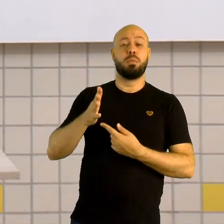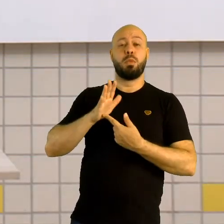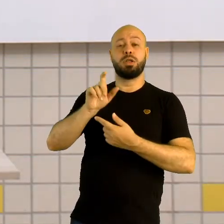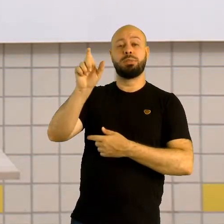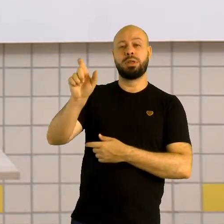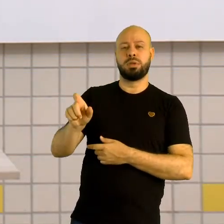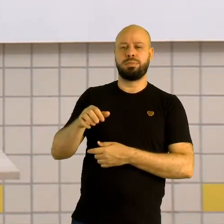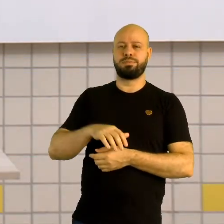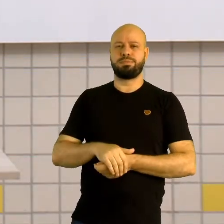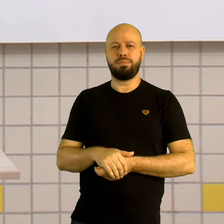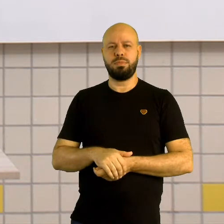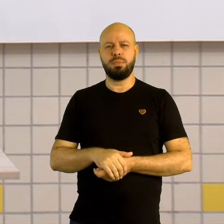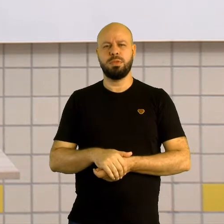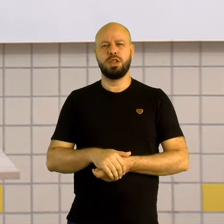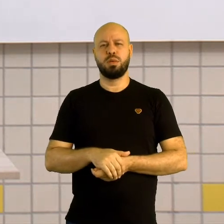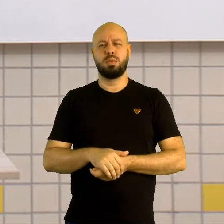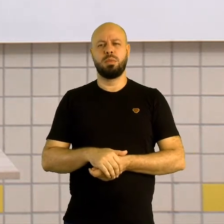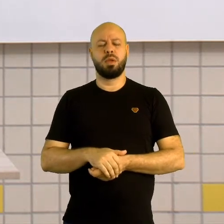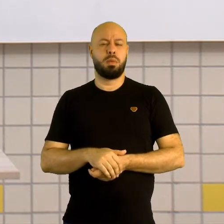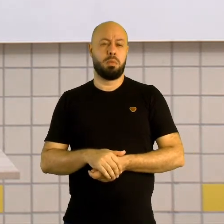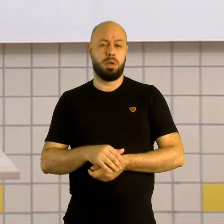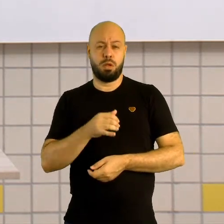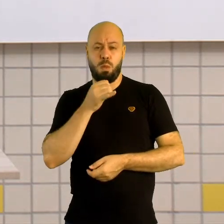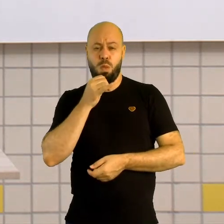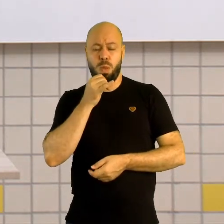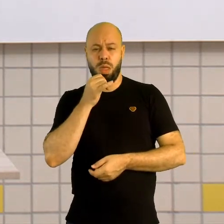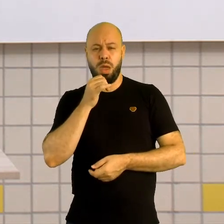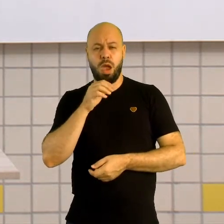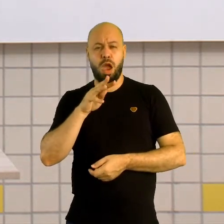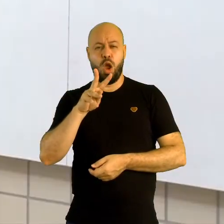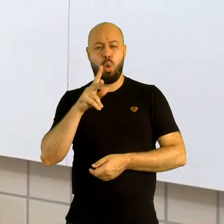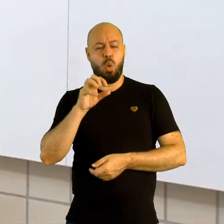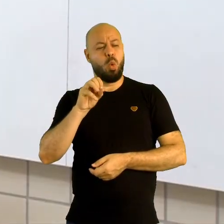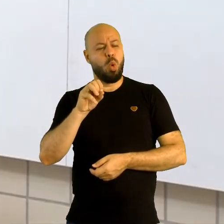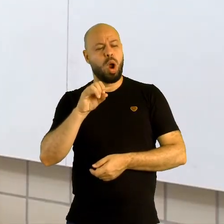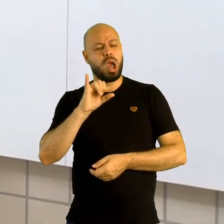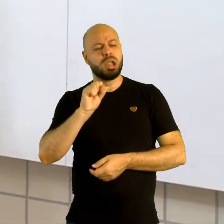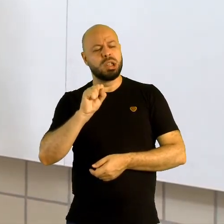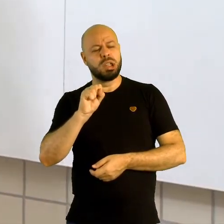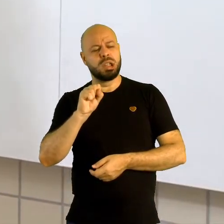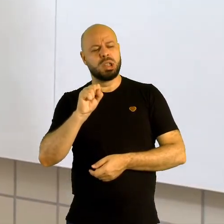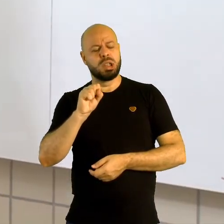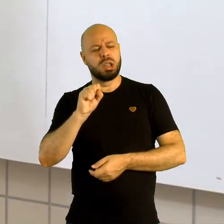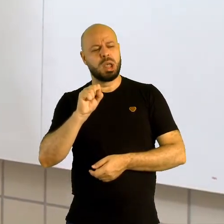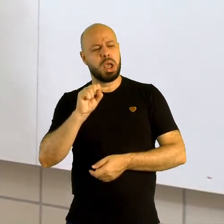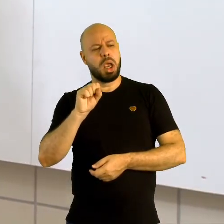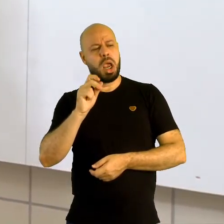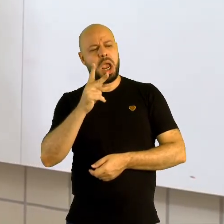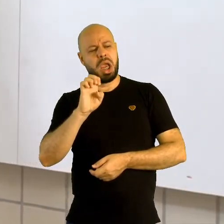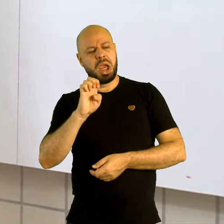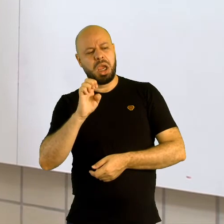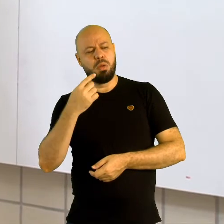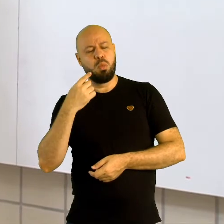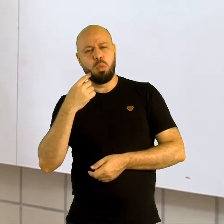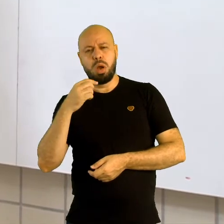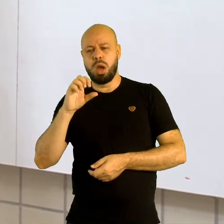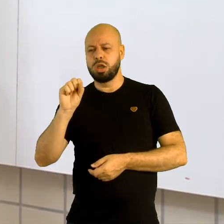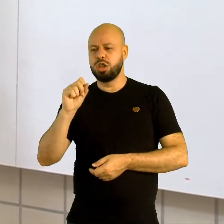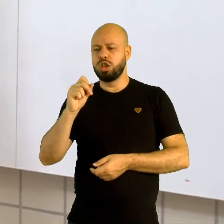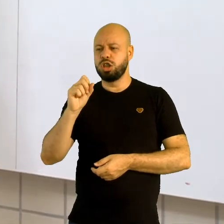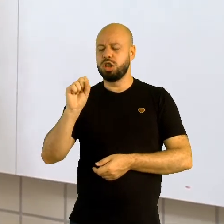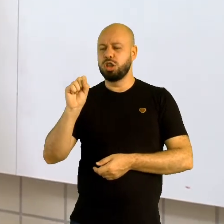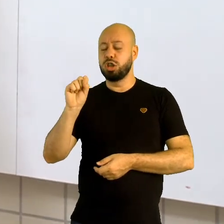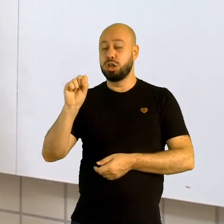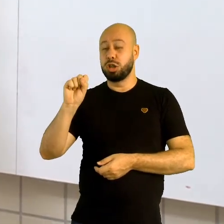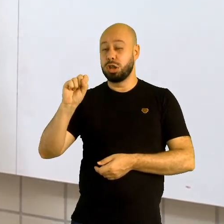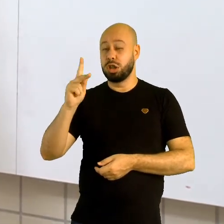exemplo, who is he? Quem é ele? Who is she? Quem é ela?